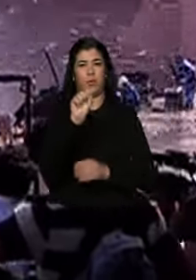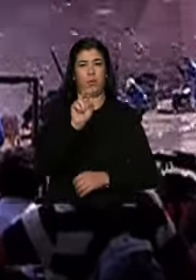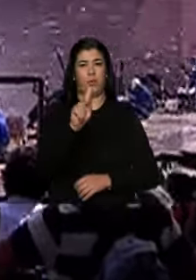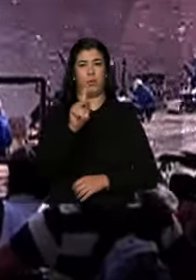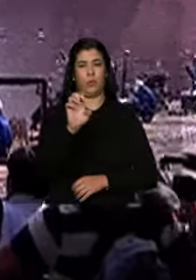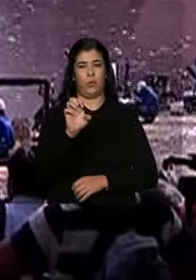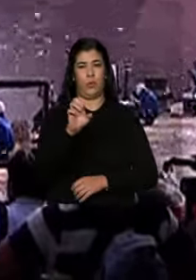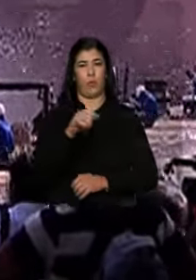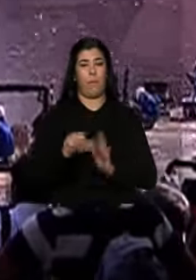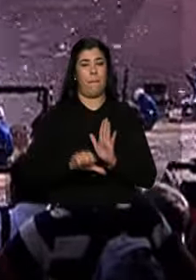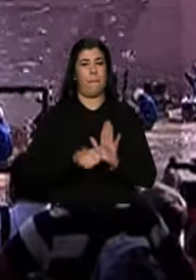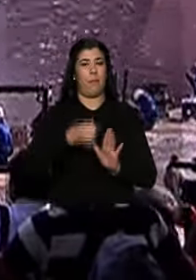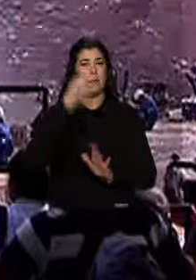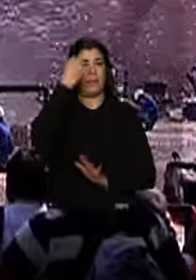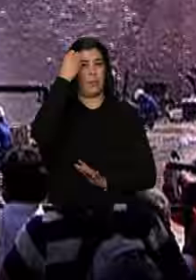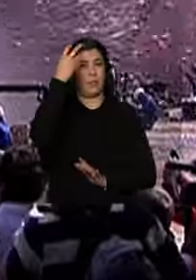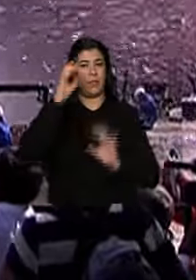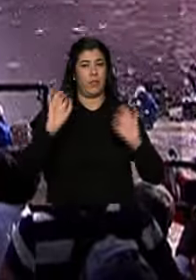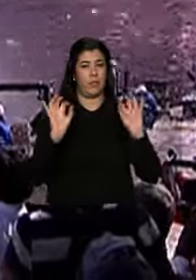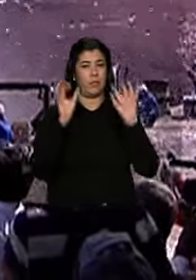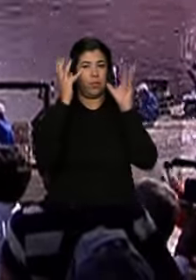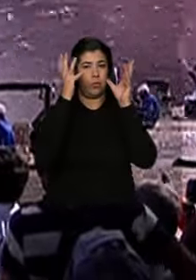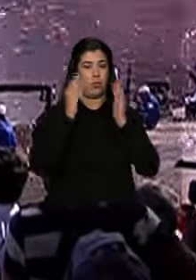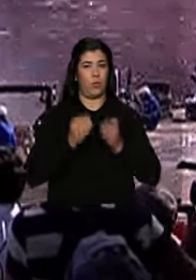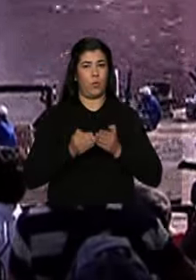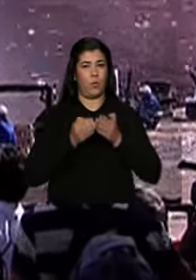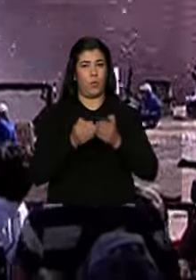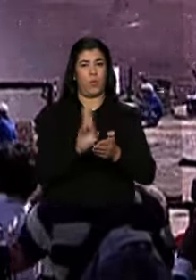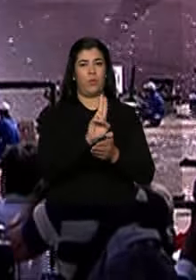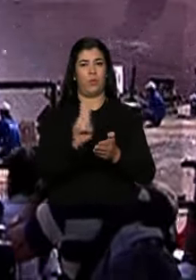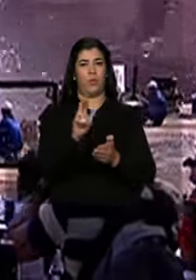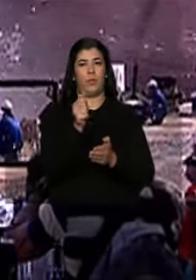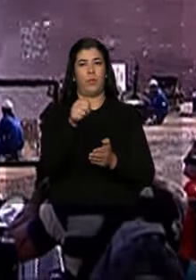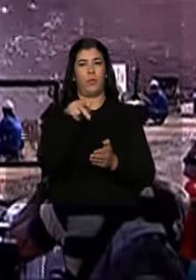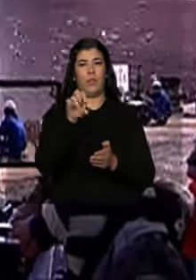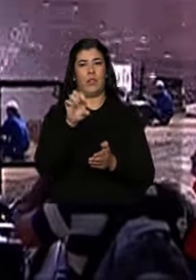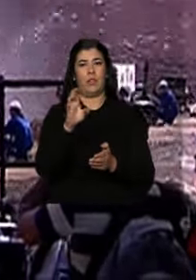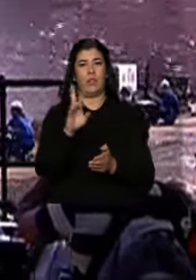viagem inaugural do navio André Rebouças.